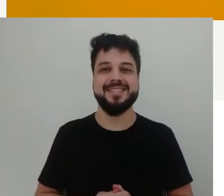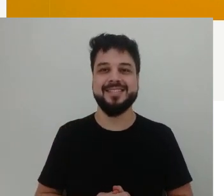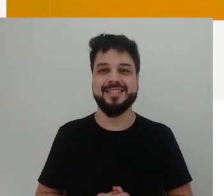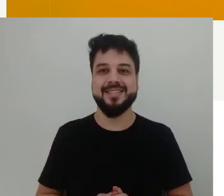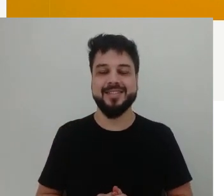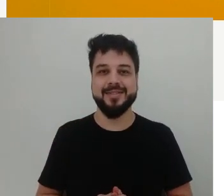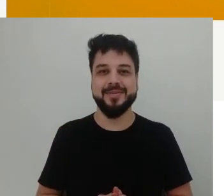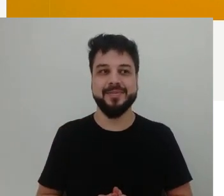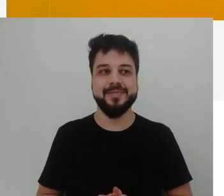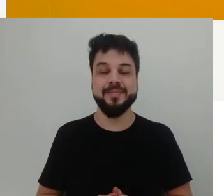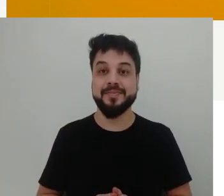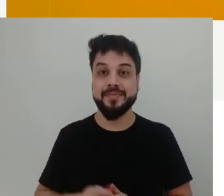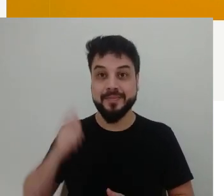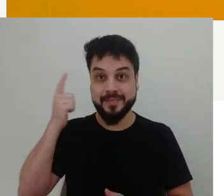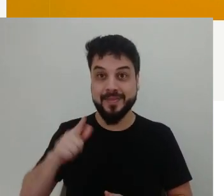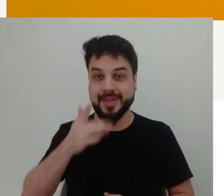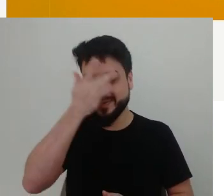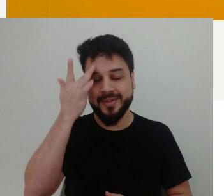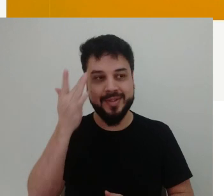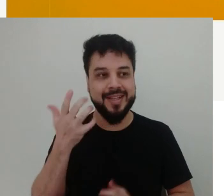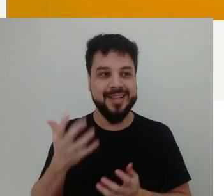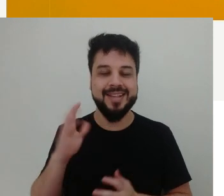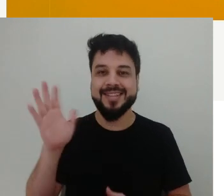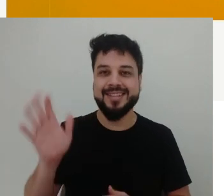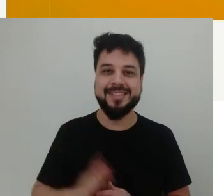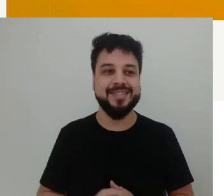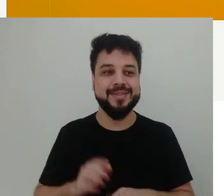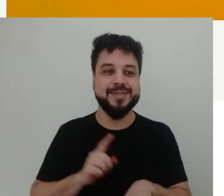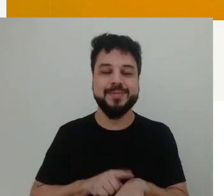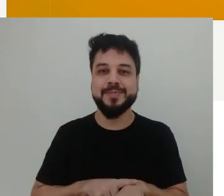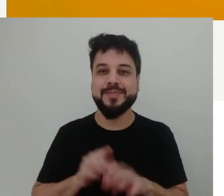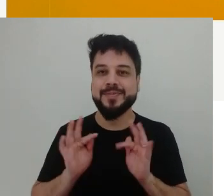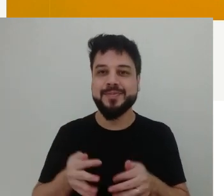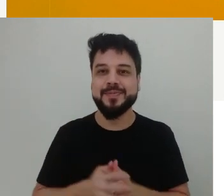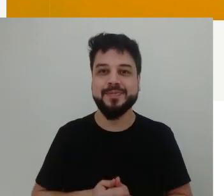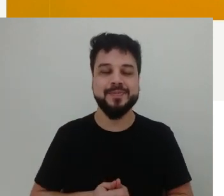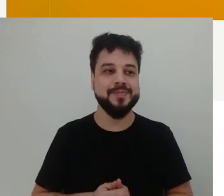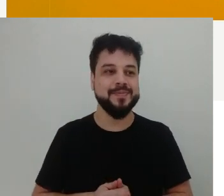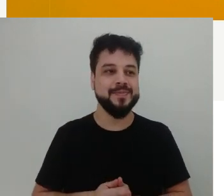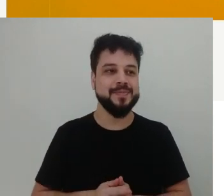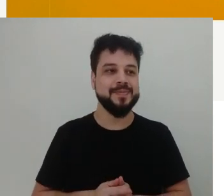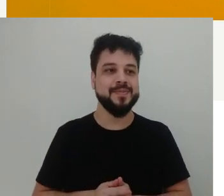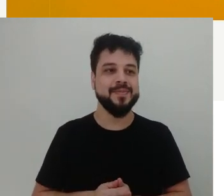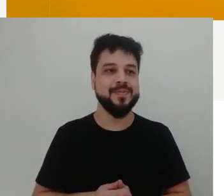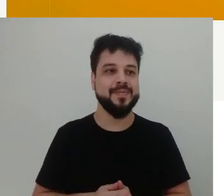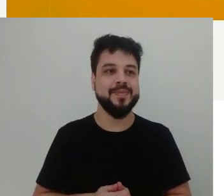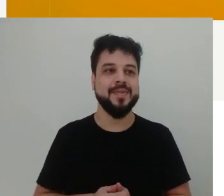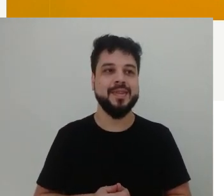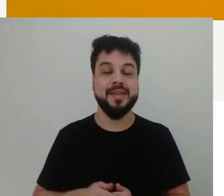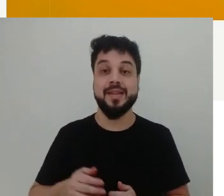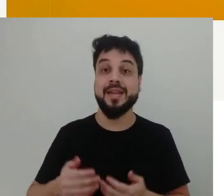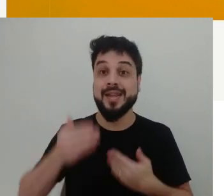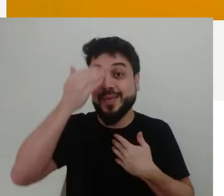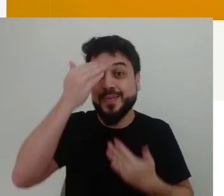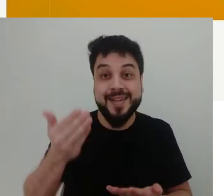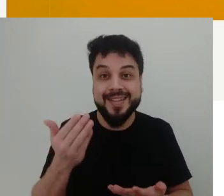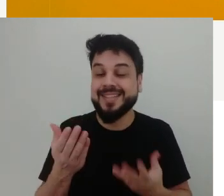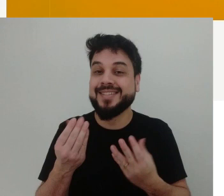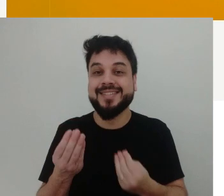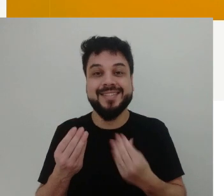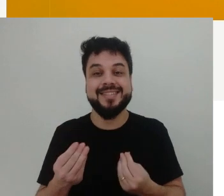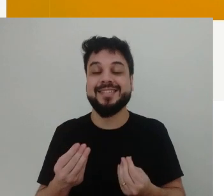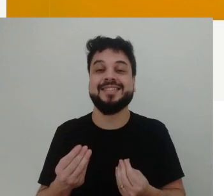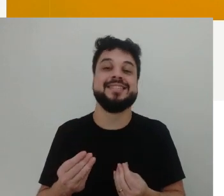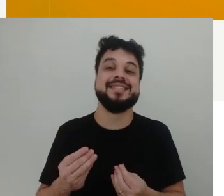interculturalidade, então, como público, da próxima vez. Fale, Celeste, fale.